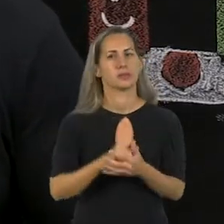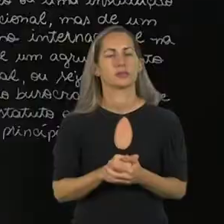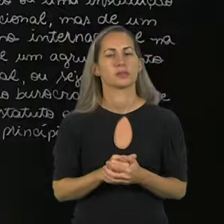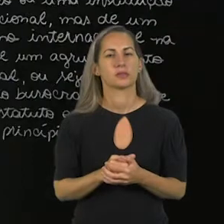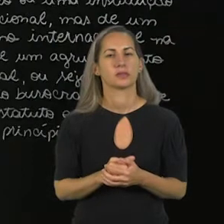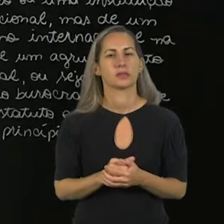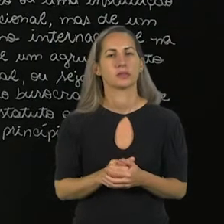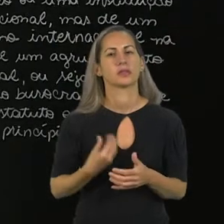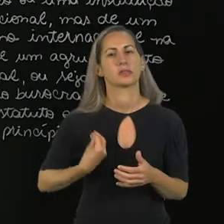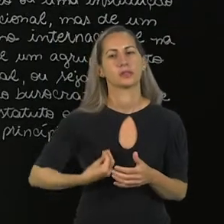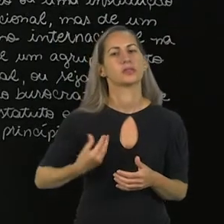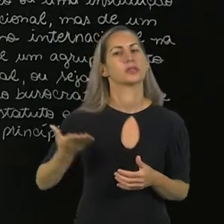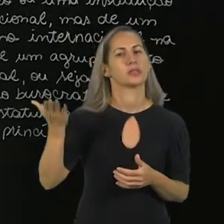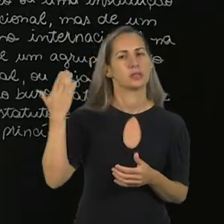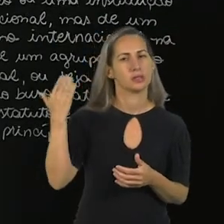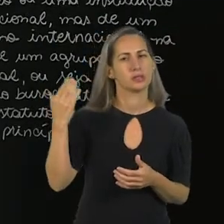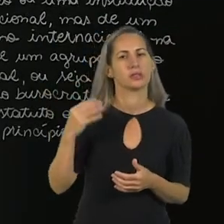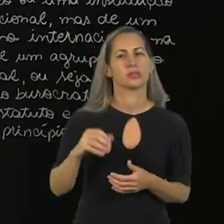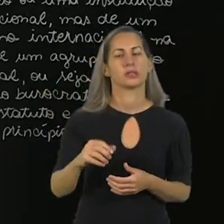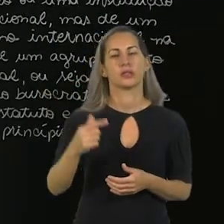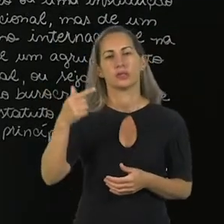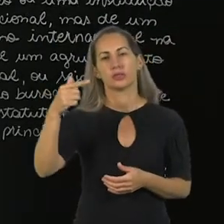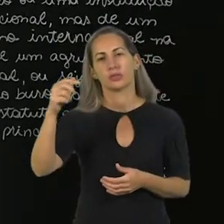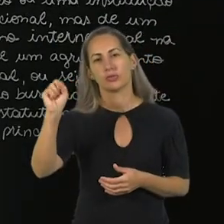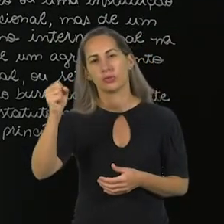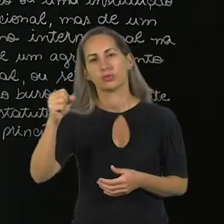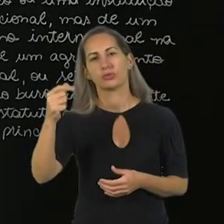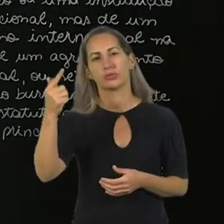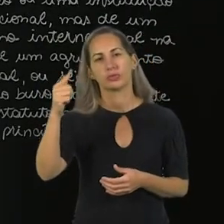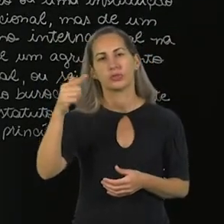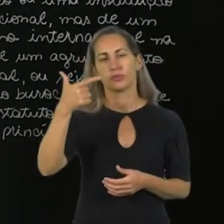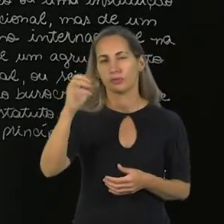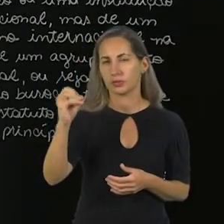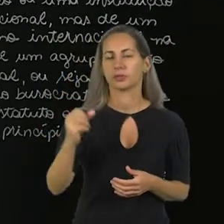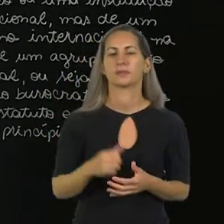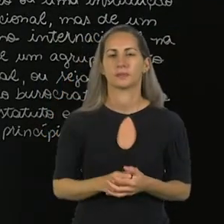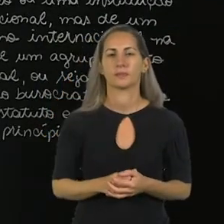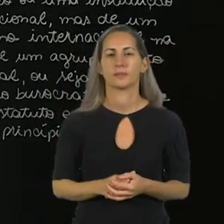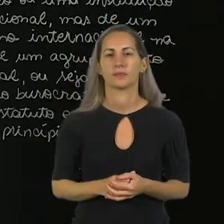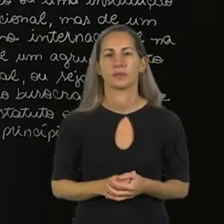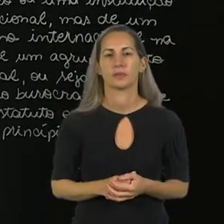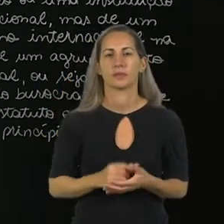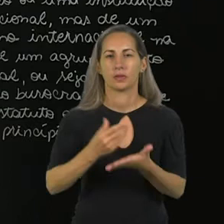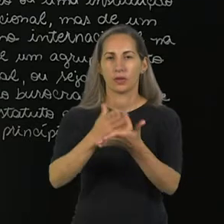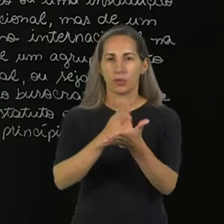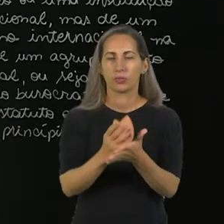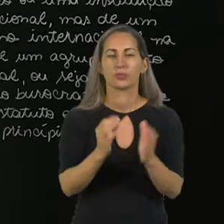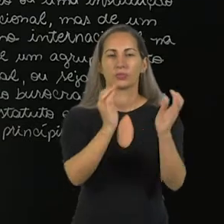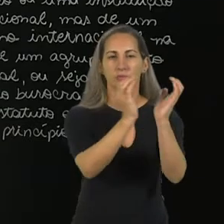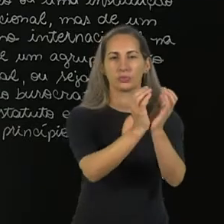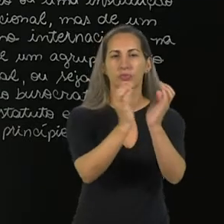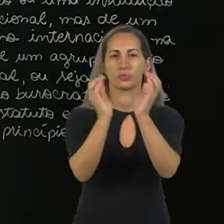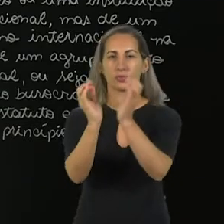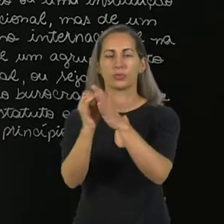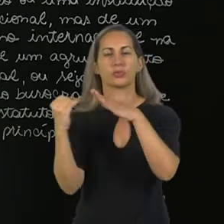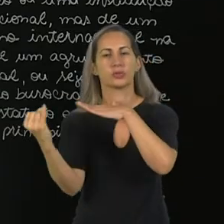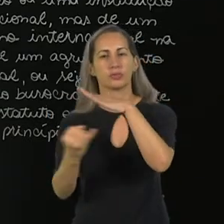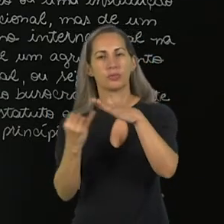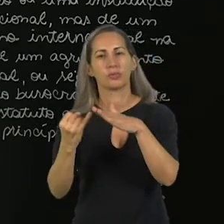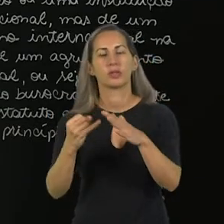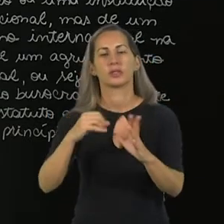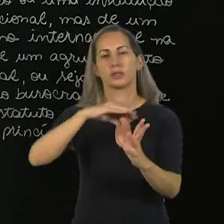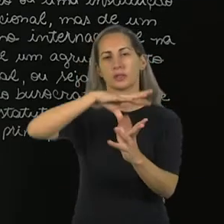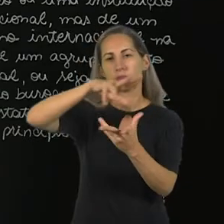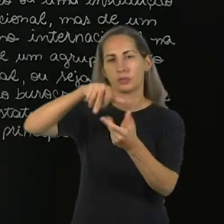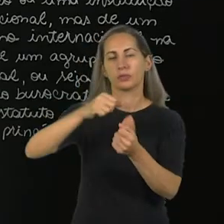que já existia com o G8 e o G20. Assim, então, nós temos alguns grupos informais